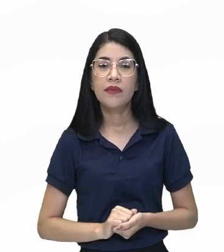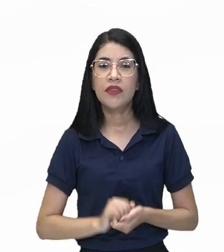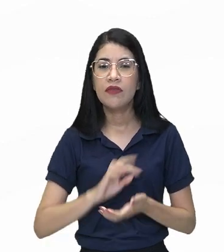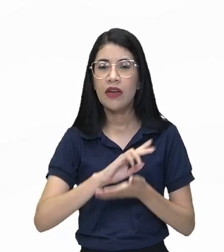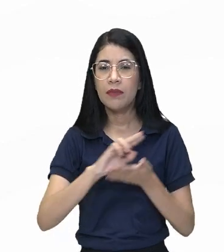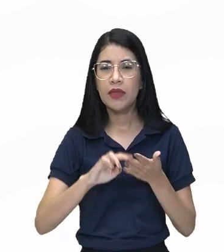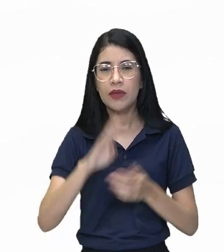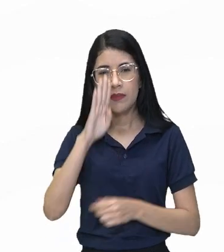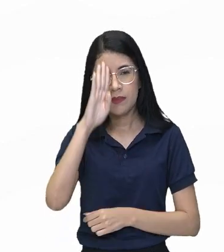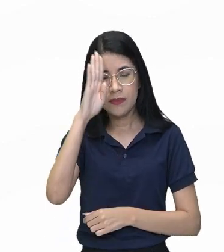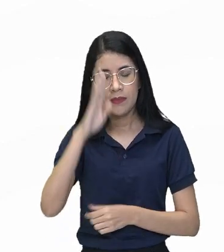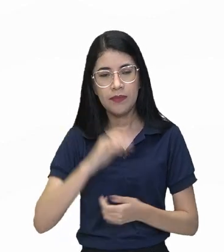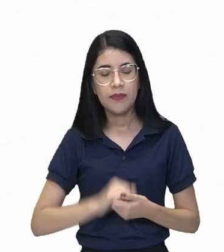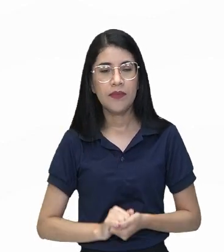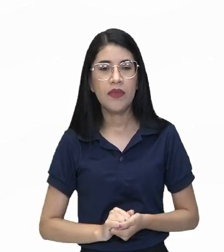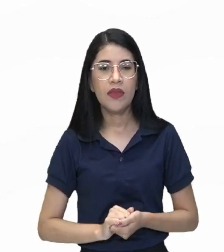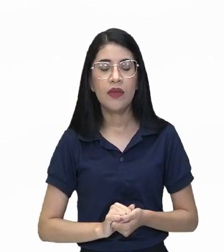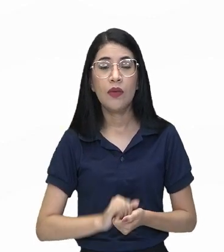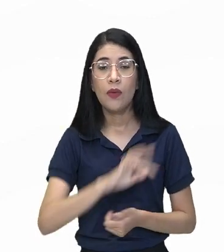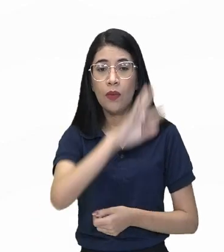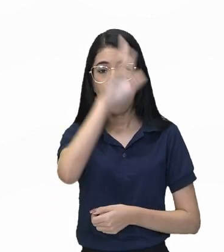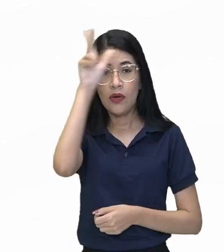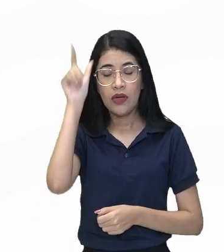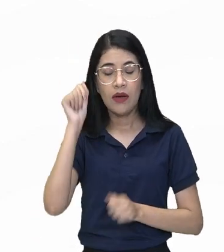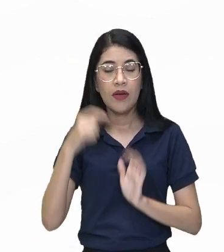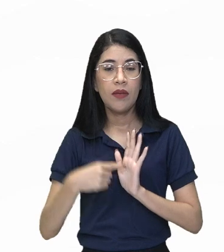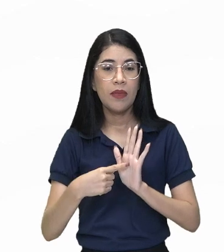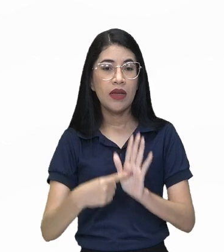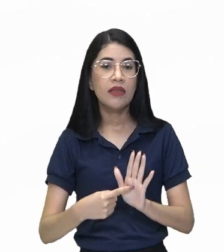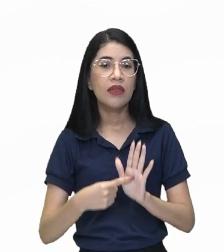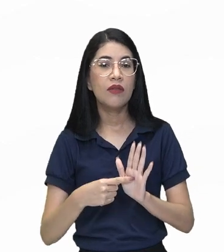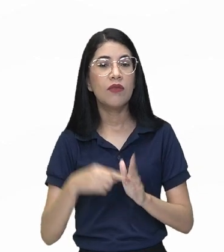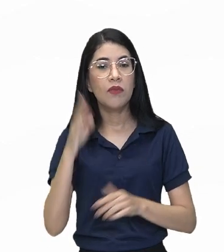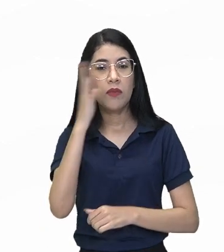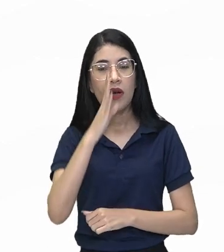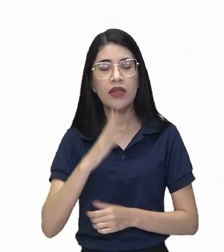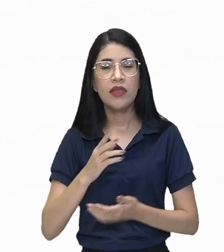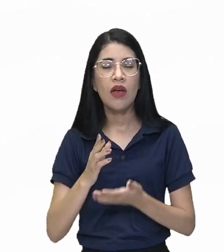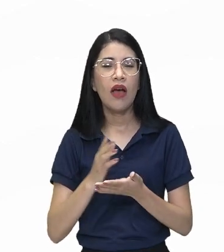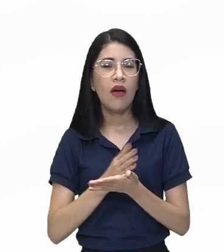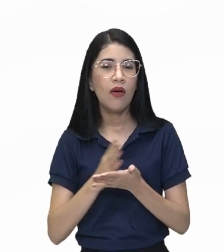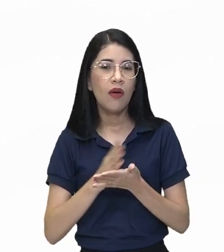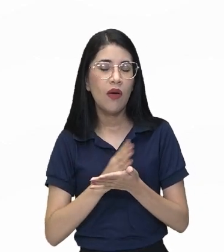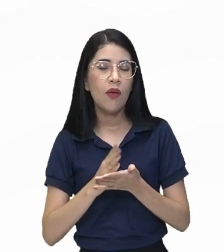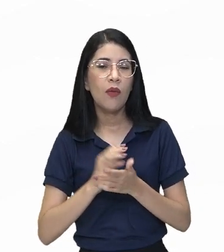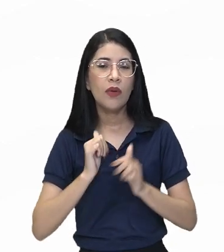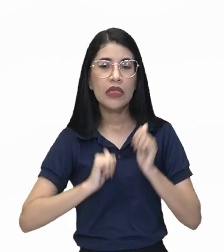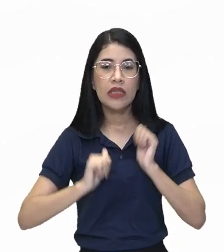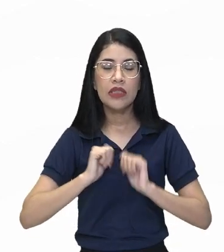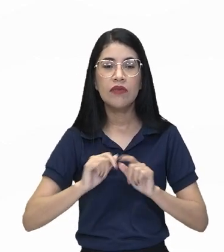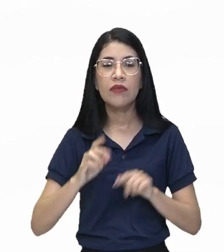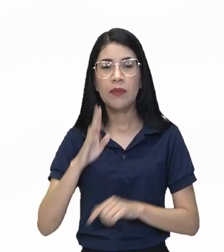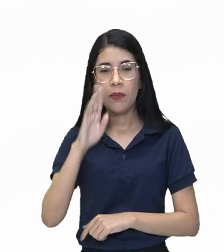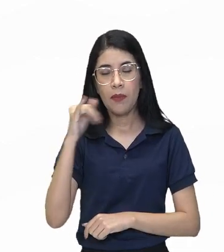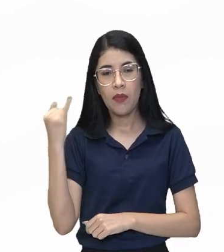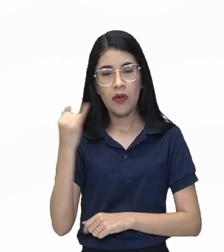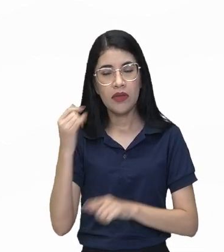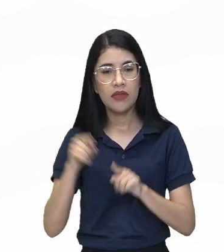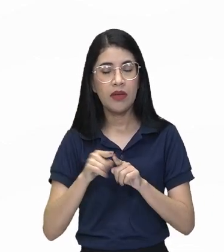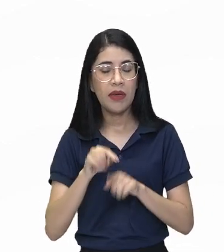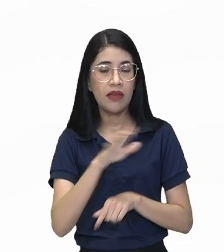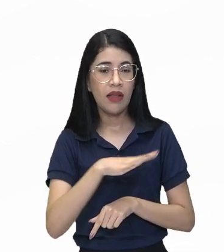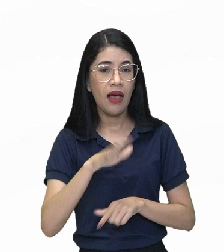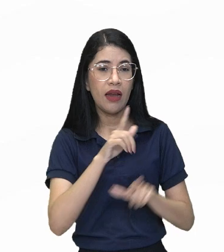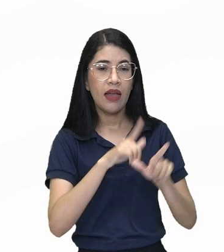O Estado legou ao Brasil alguns dos seus mais notáveis artistas e criadores, seja no campo das letras,